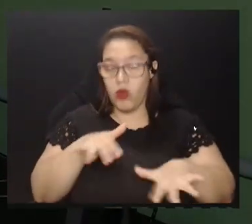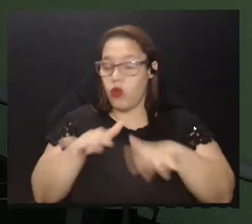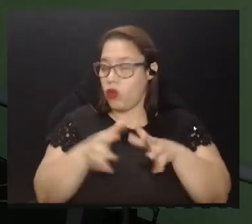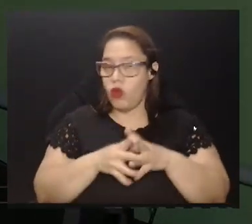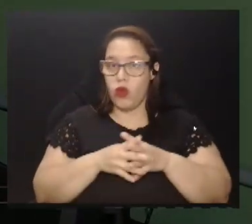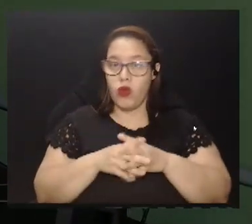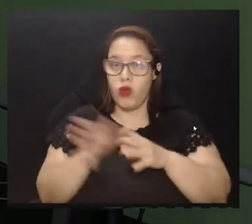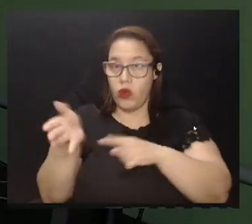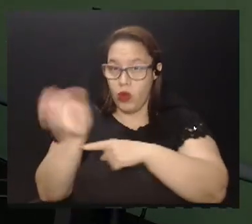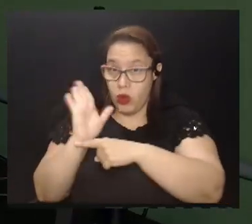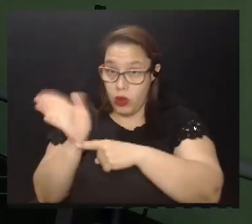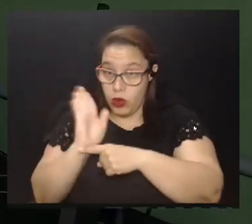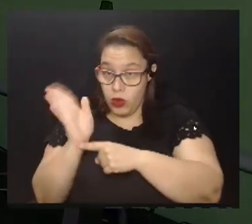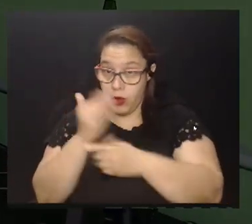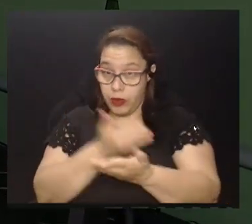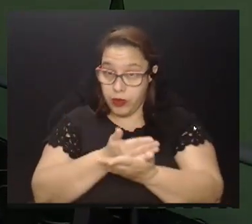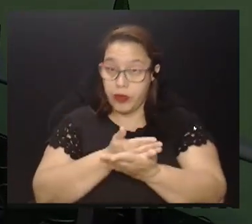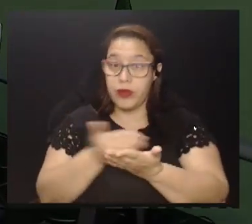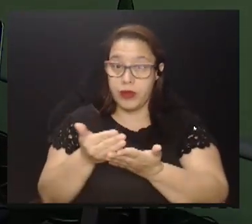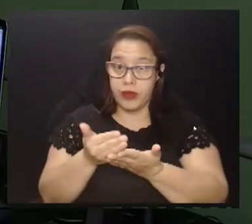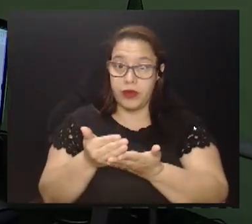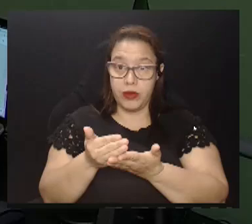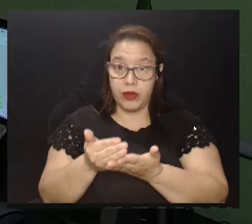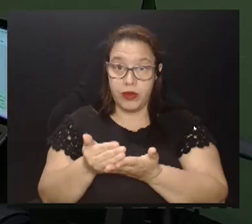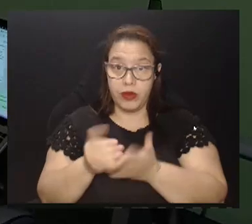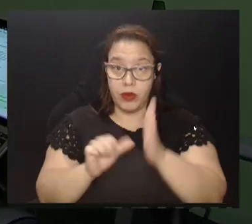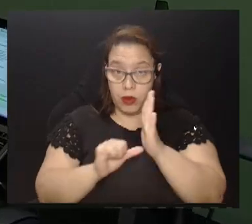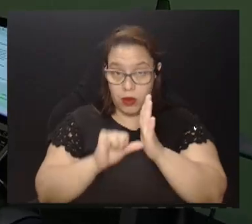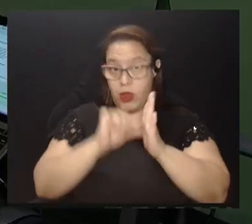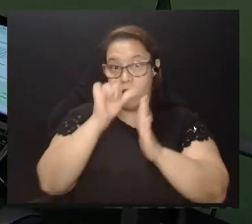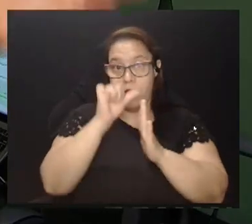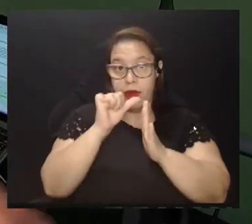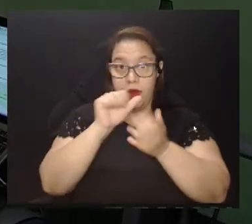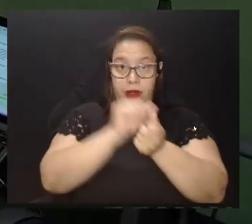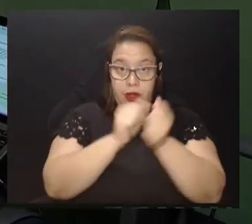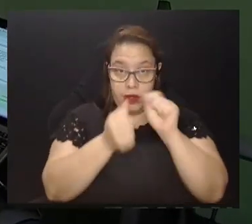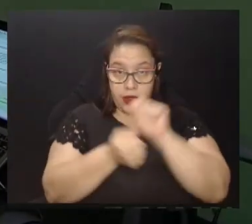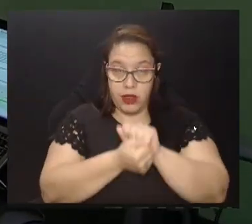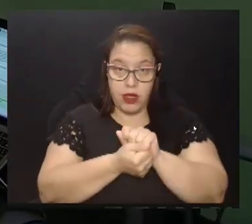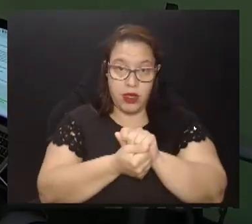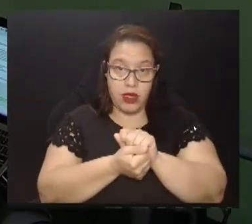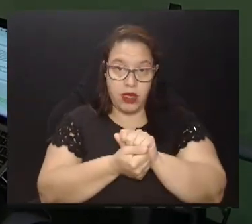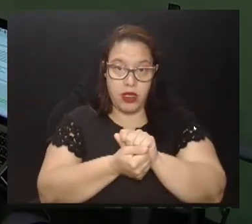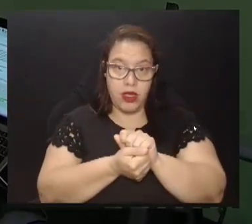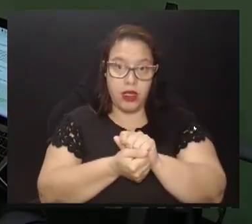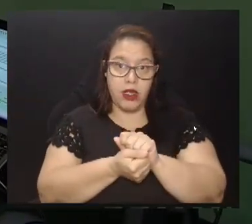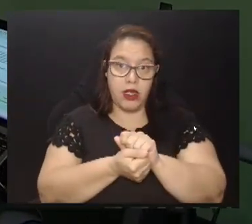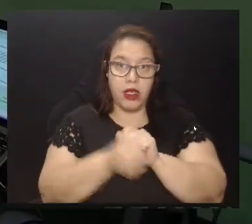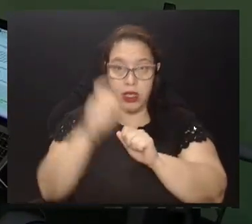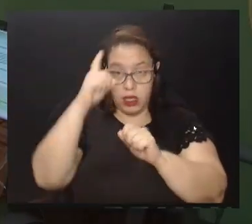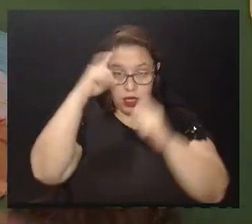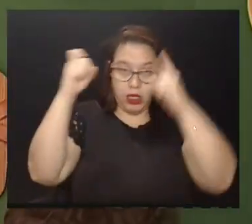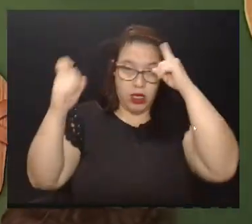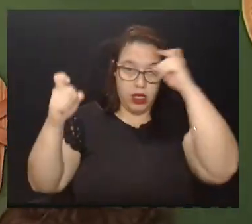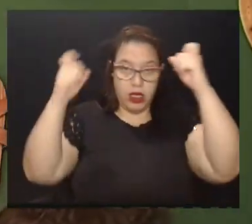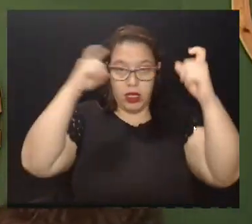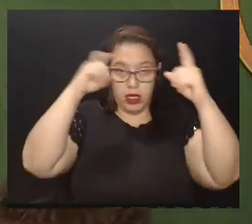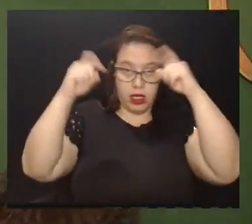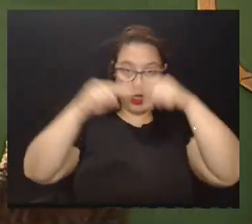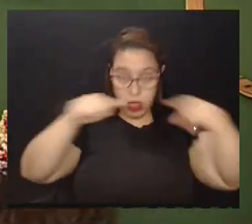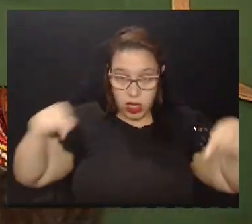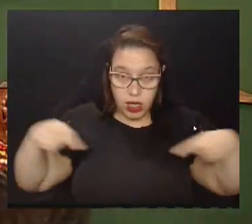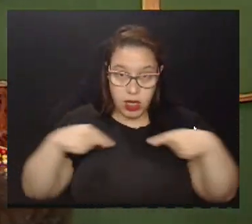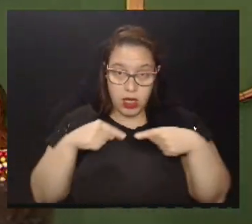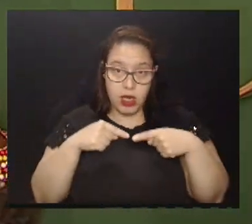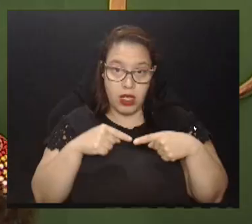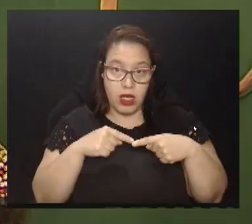pelo menos eles são primeiramente formalizados, né? A gente tem ideias, e daí é uma sala de criação e